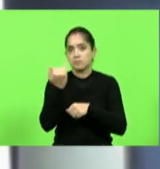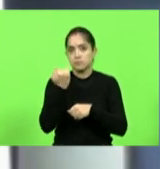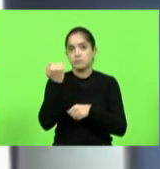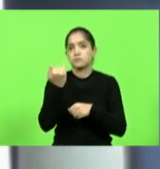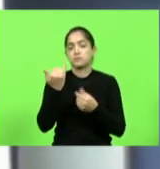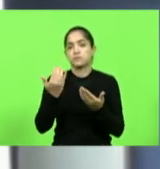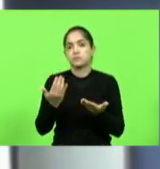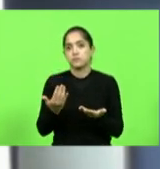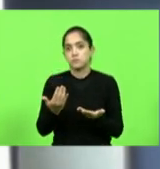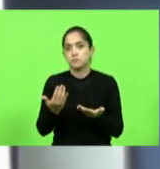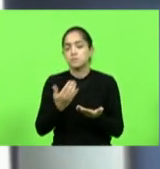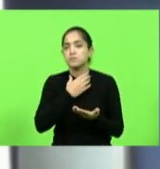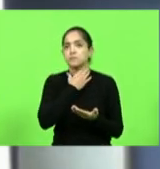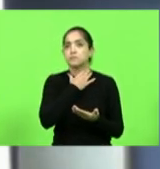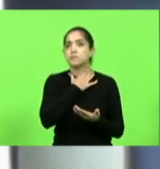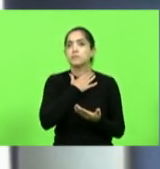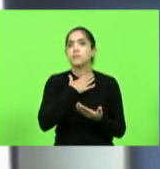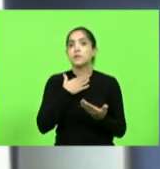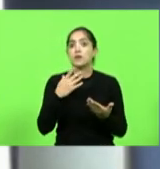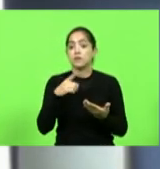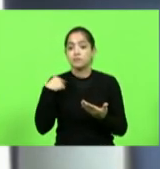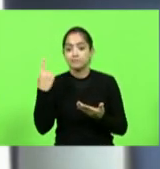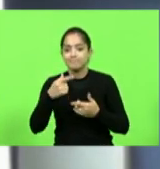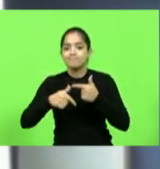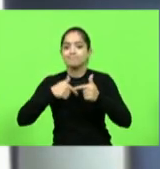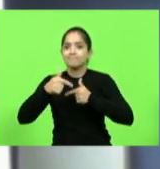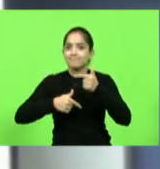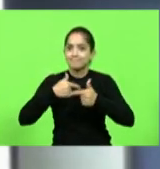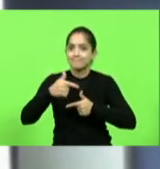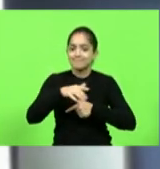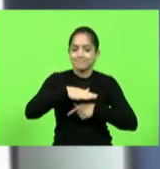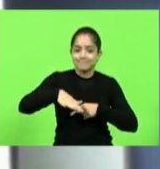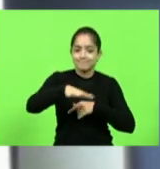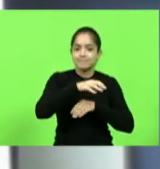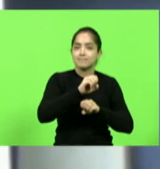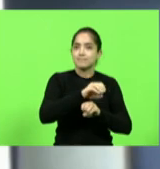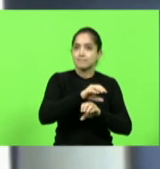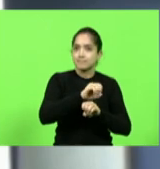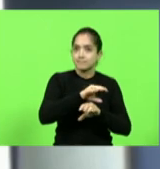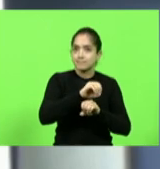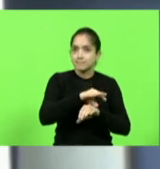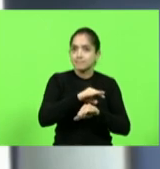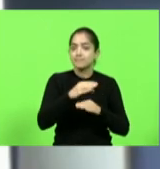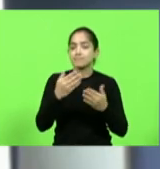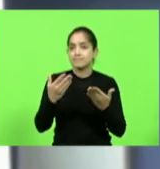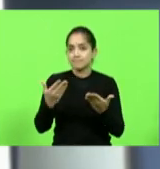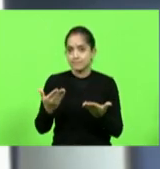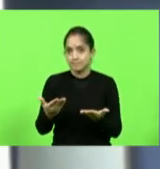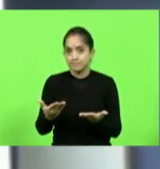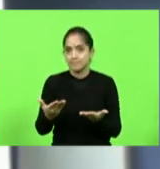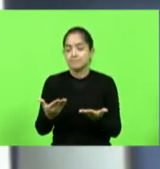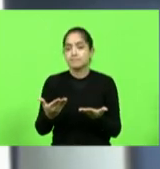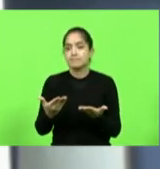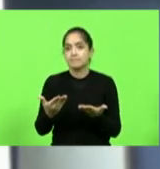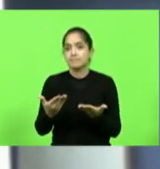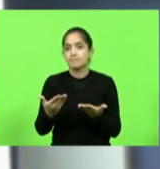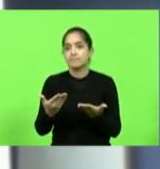nós que somos trabalhadores em educação, que assim nos denominamos,